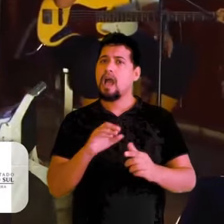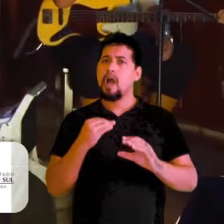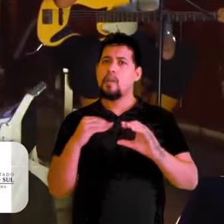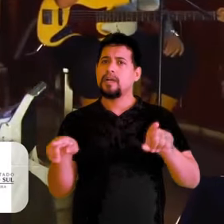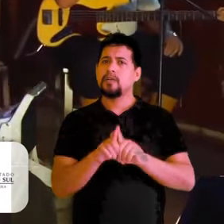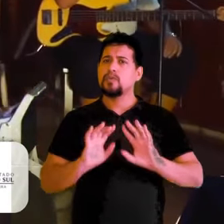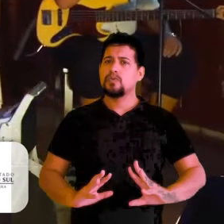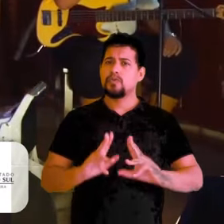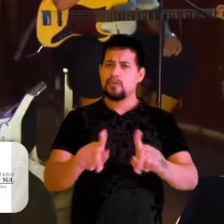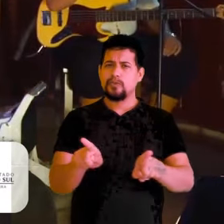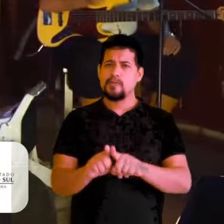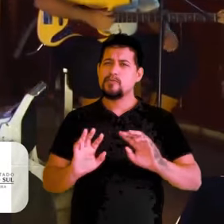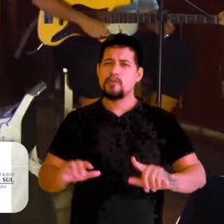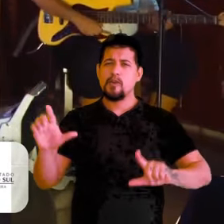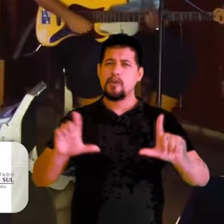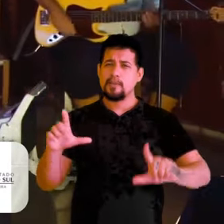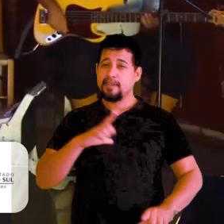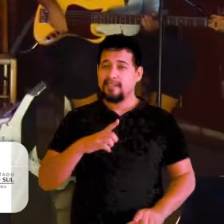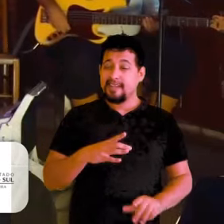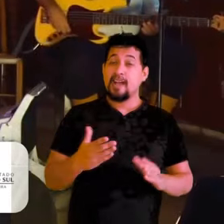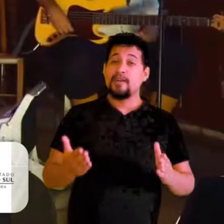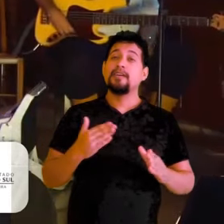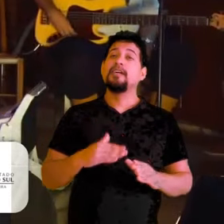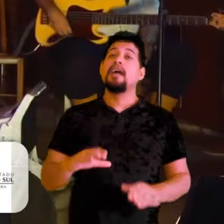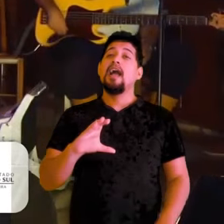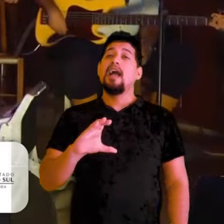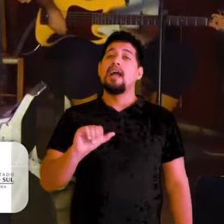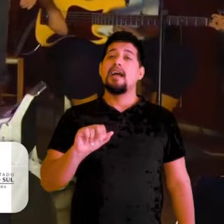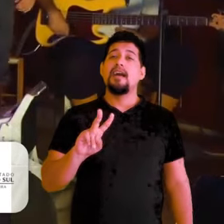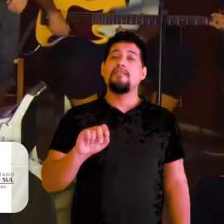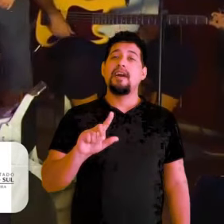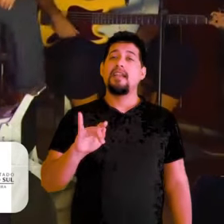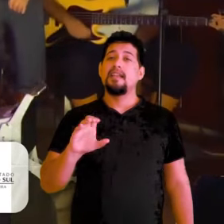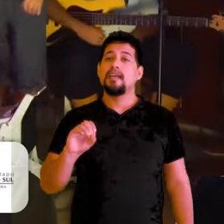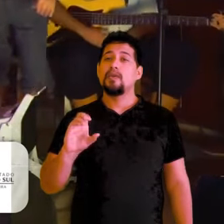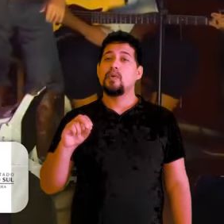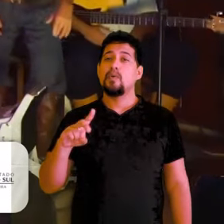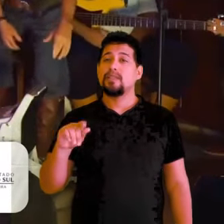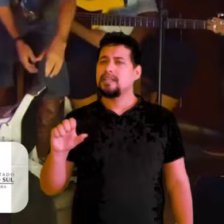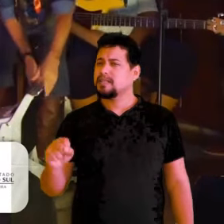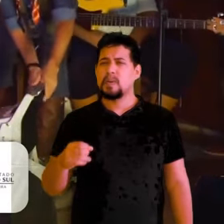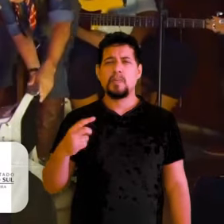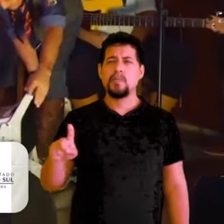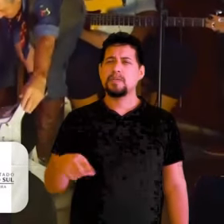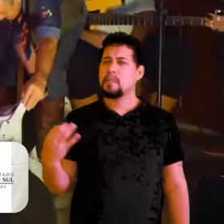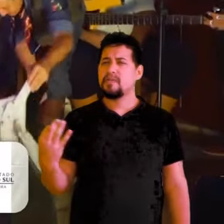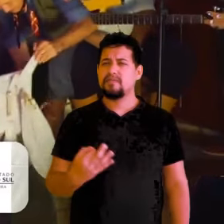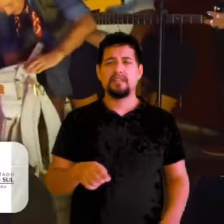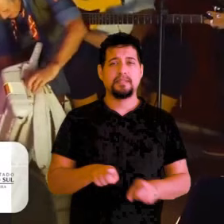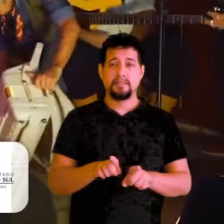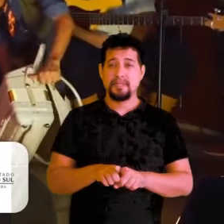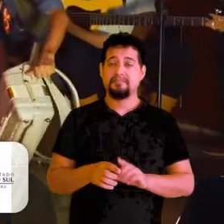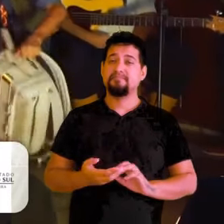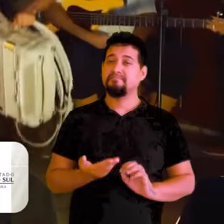acompanhe todas as novidades, os clipes que estão vindo aí. Agora foi lançado o Cavaleiros de Ontem, essa música belíssima. Chamamé. Do meu